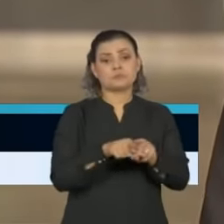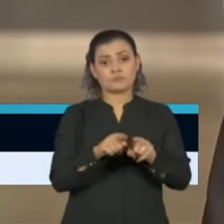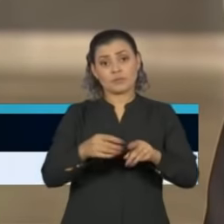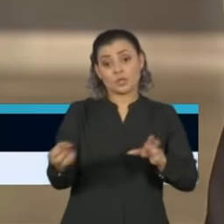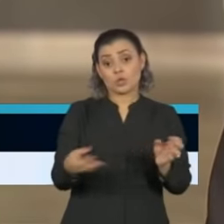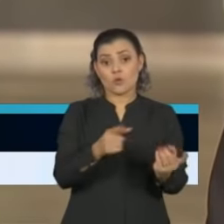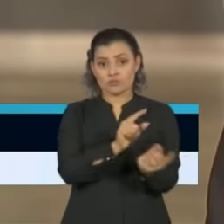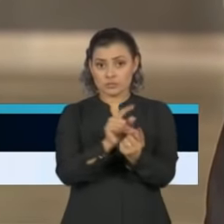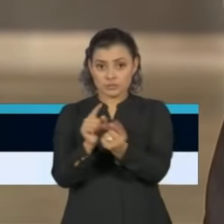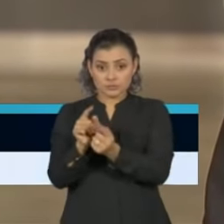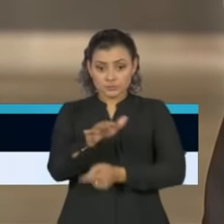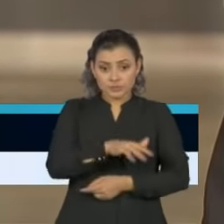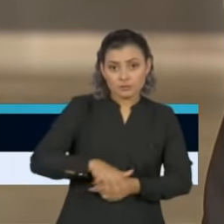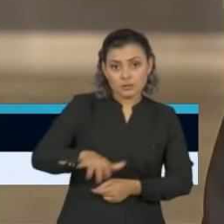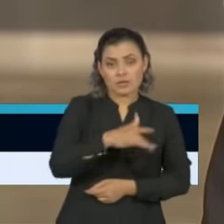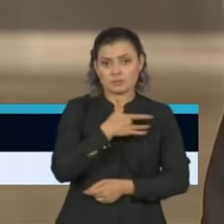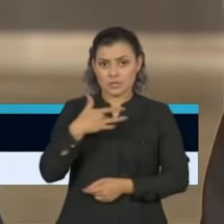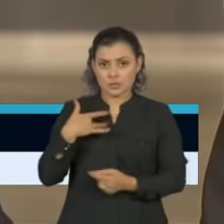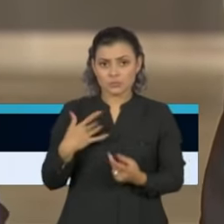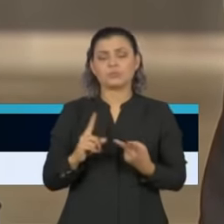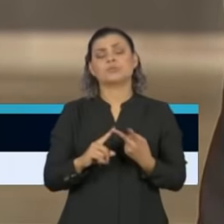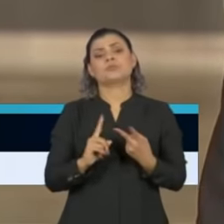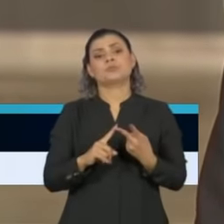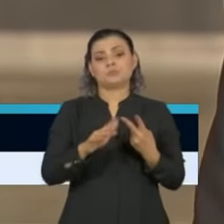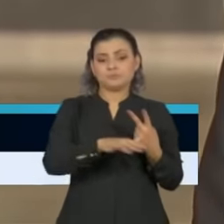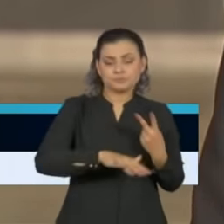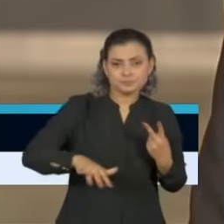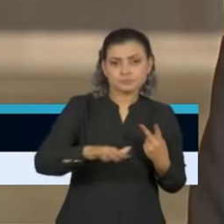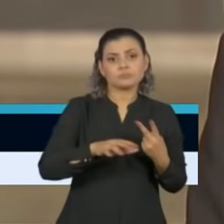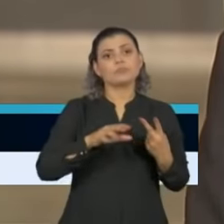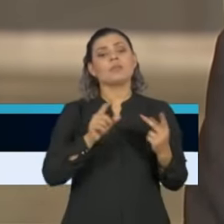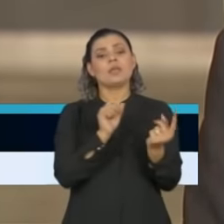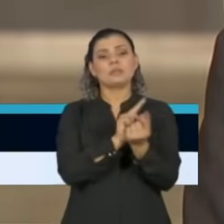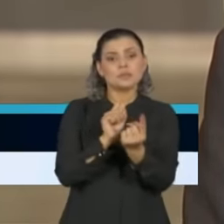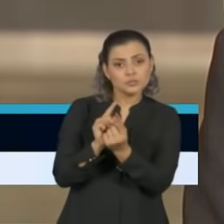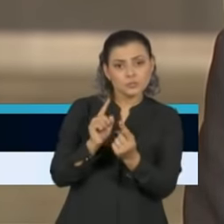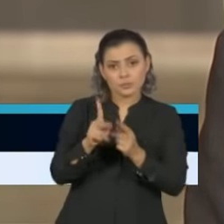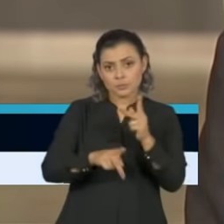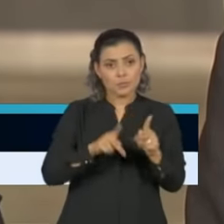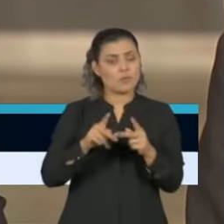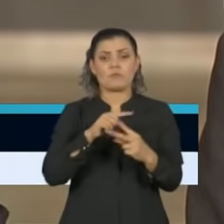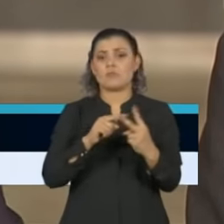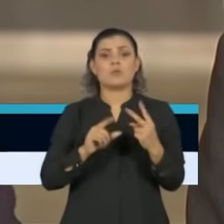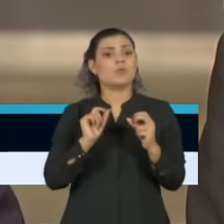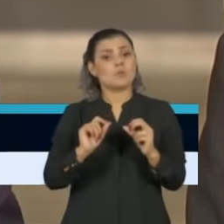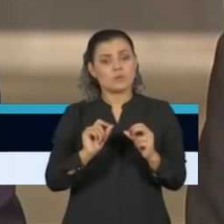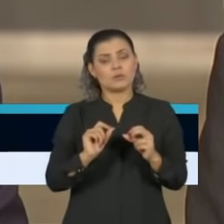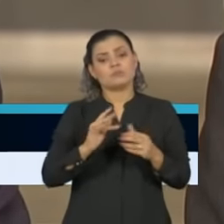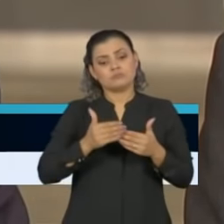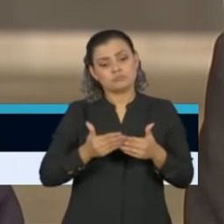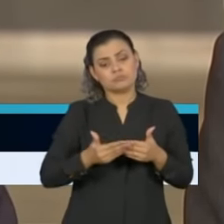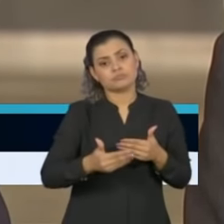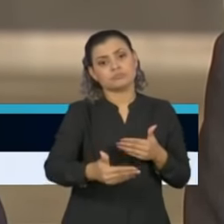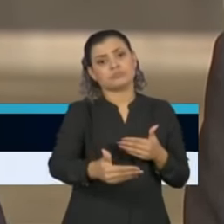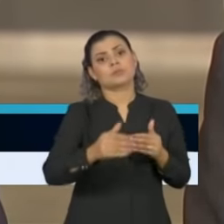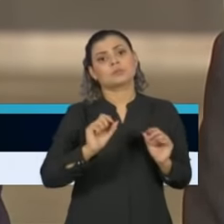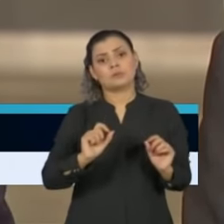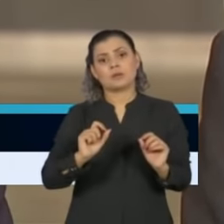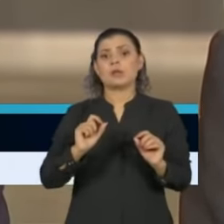novos serviços na área de saúde, na área de atendimento à população, aconteçam independentemente